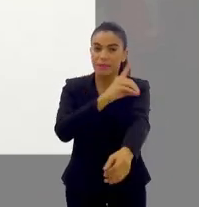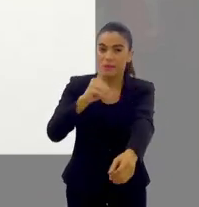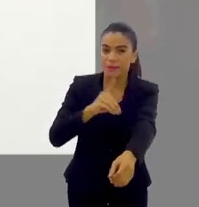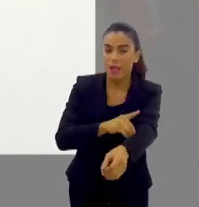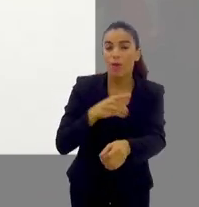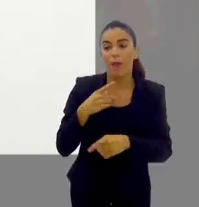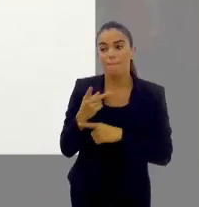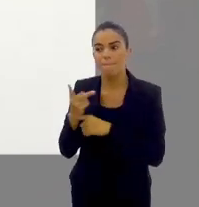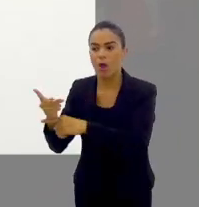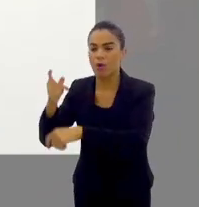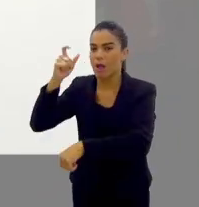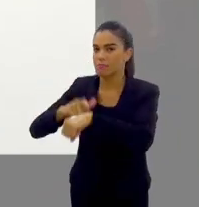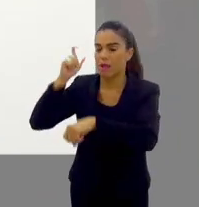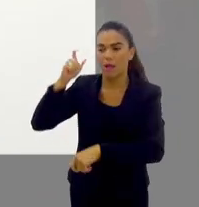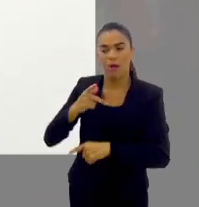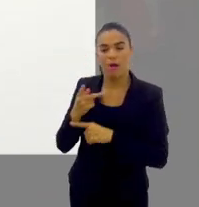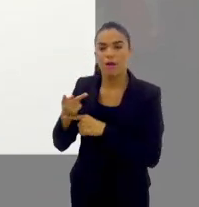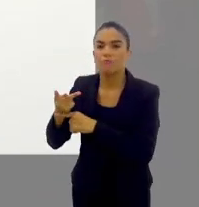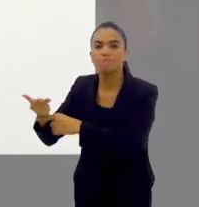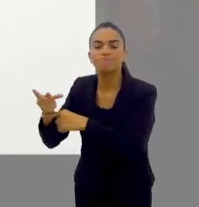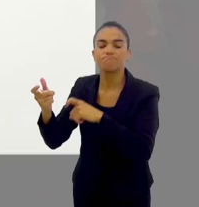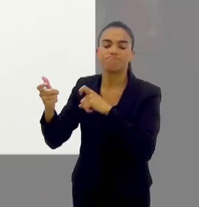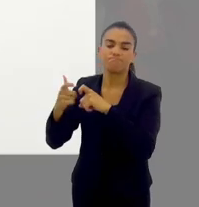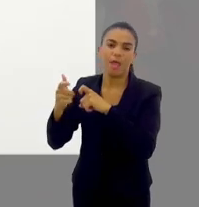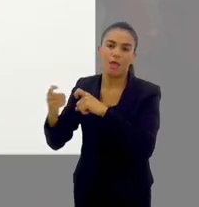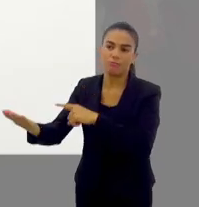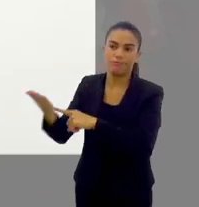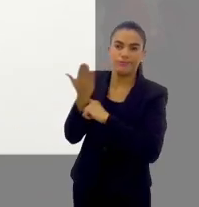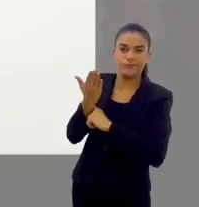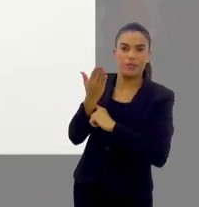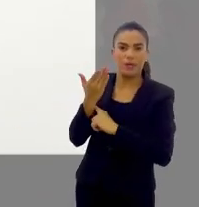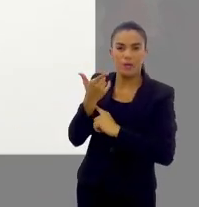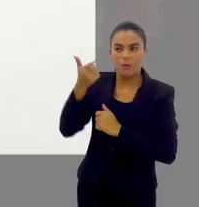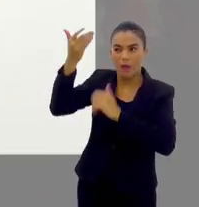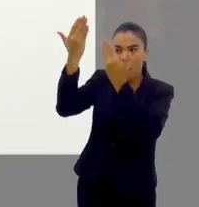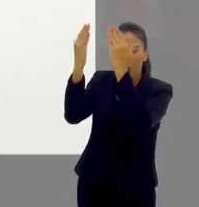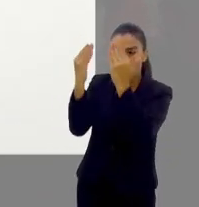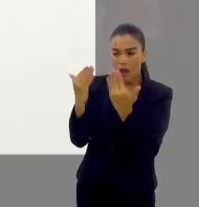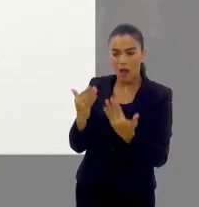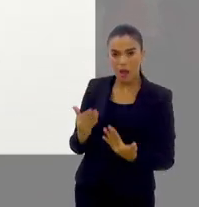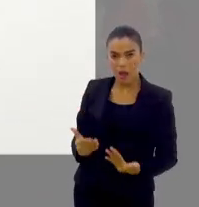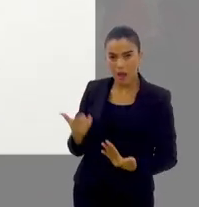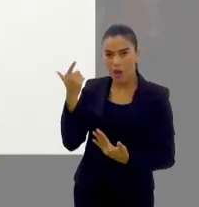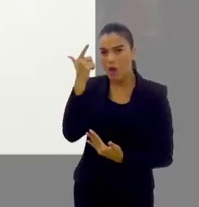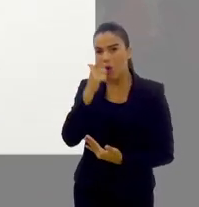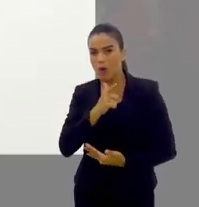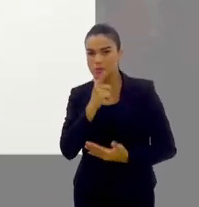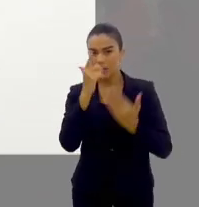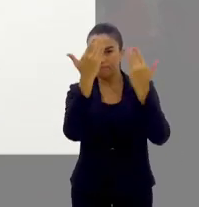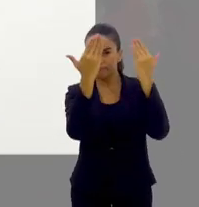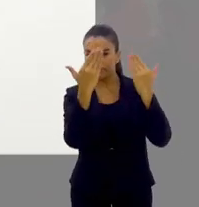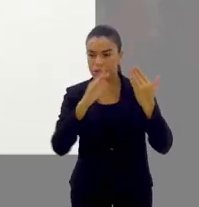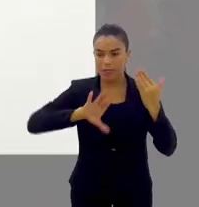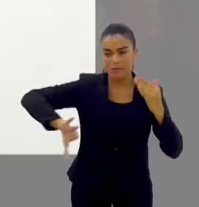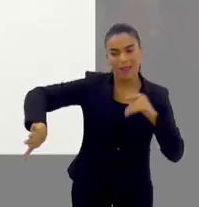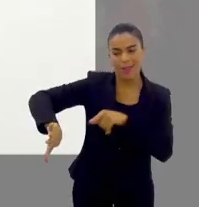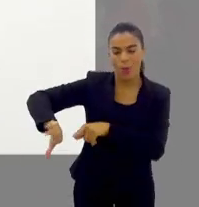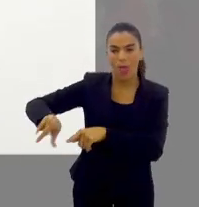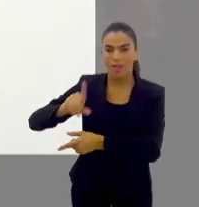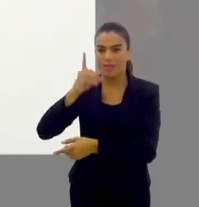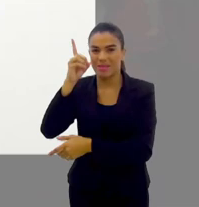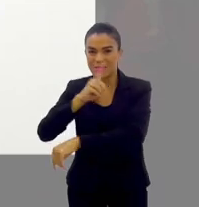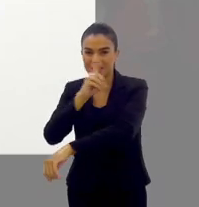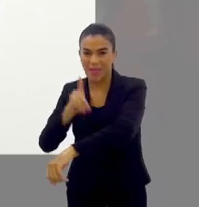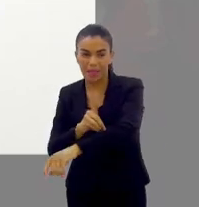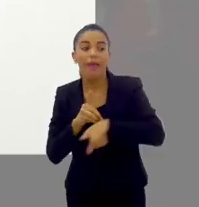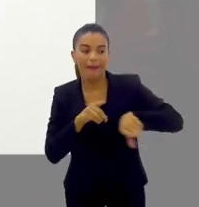o aconselhado é já buscar um atendimento médico, uma avaliação, para que a gente consiga fazer uma triagem daqueles quadros que são brandos,